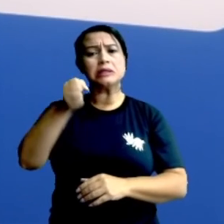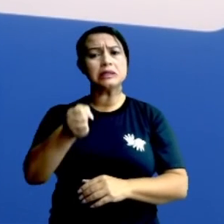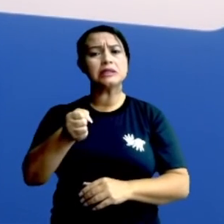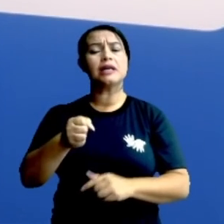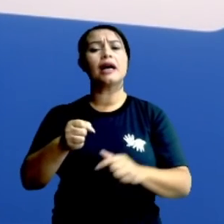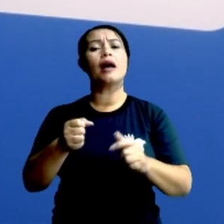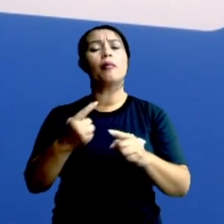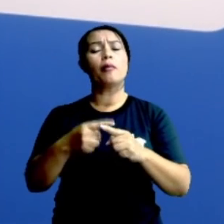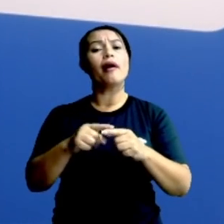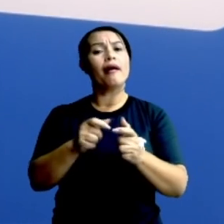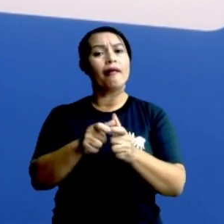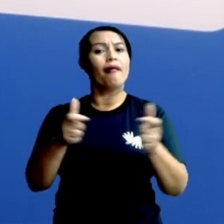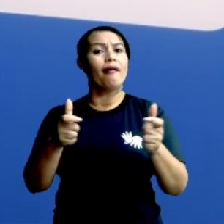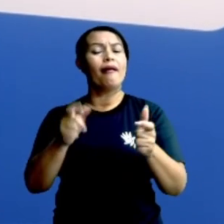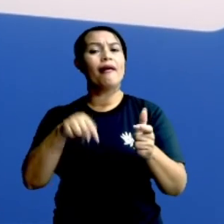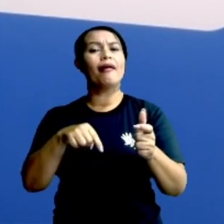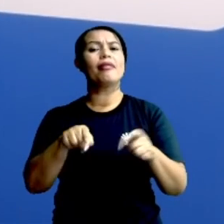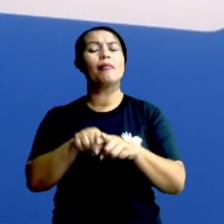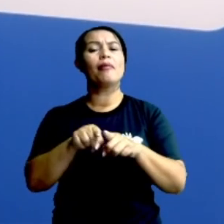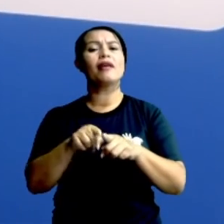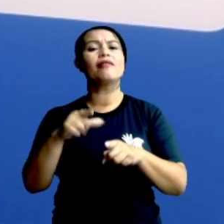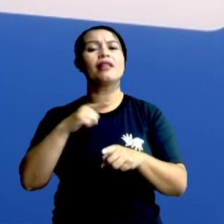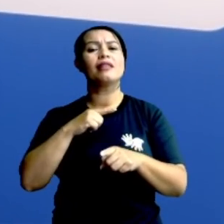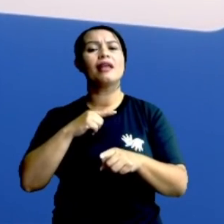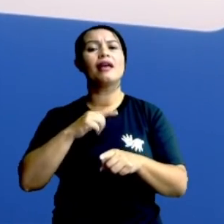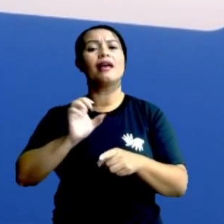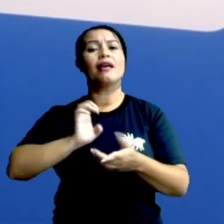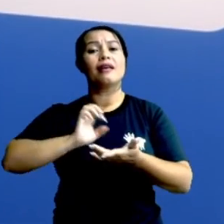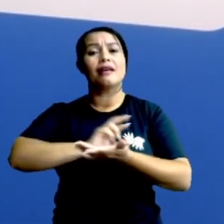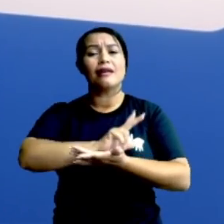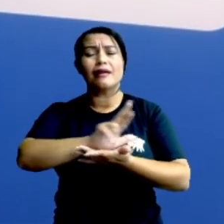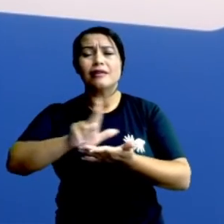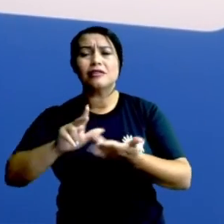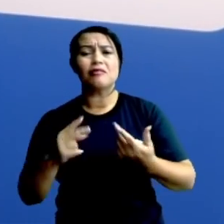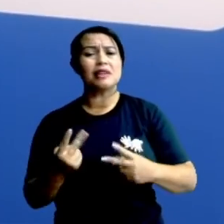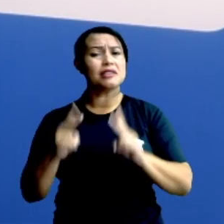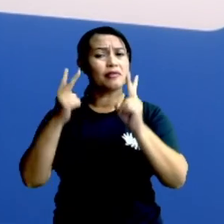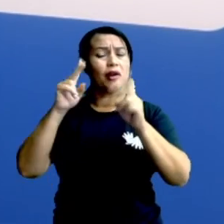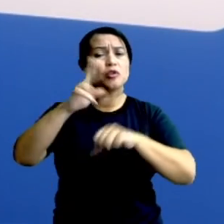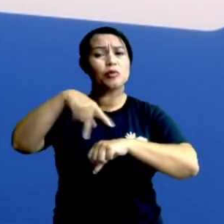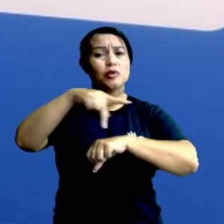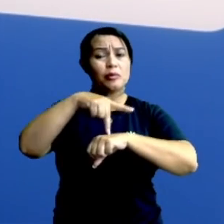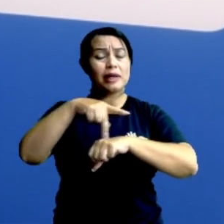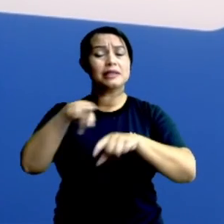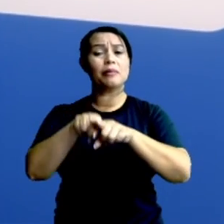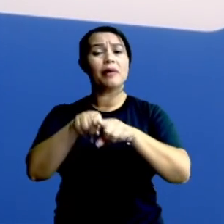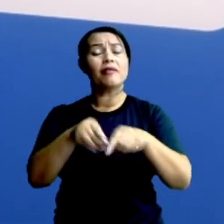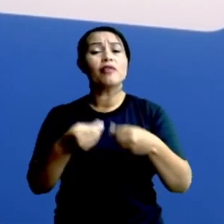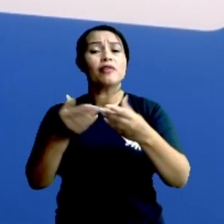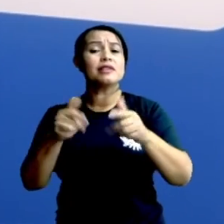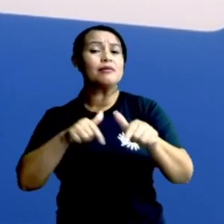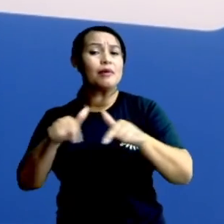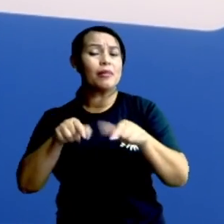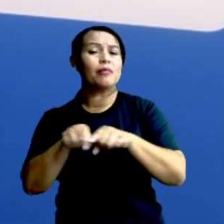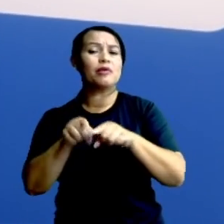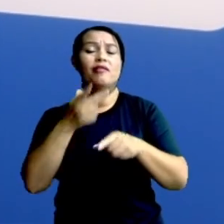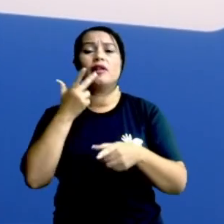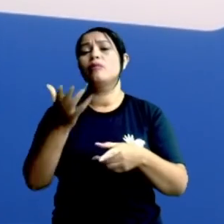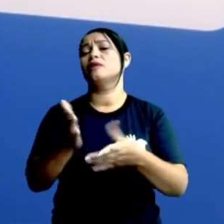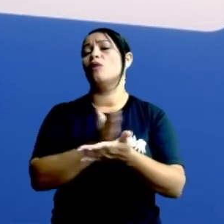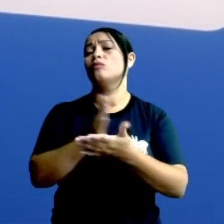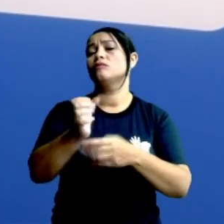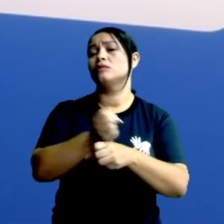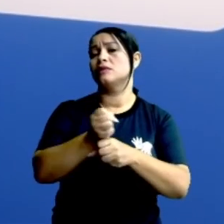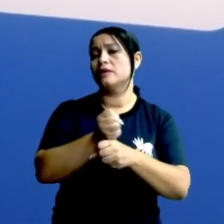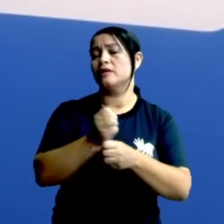É um setor que vai trazer riqueza, né, e geração de empregos para o nosso país. Pena que nos últimos anos, como eu mencionei, né,